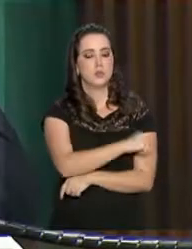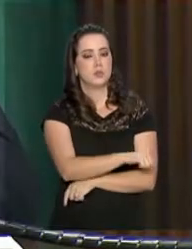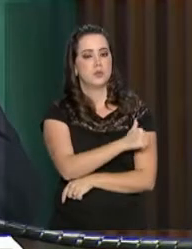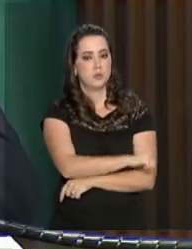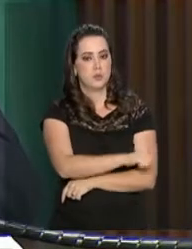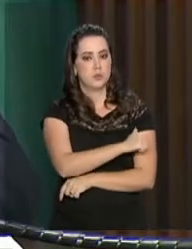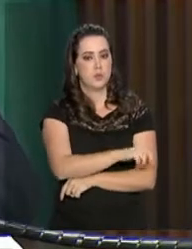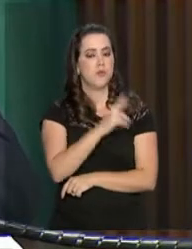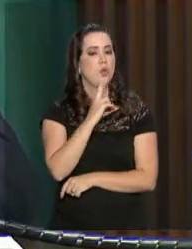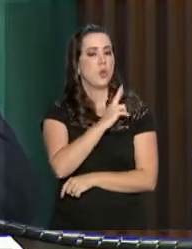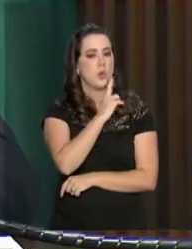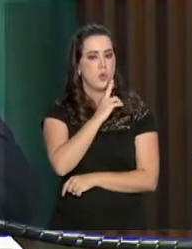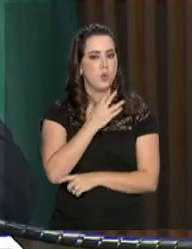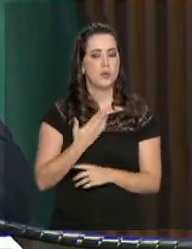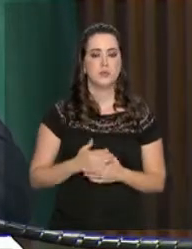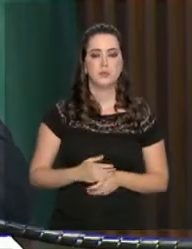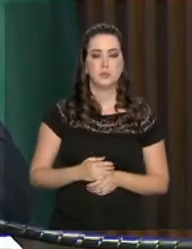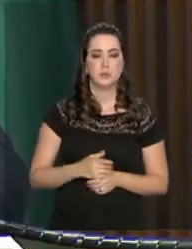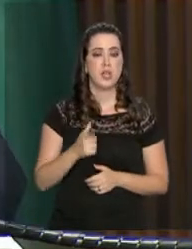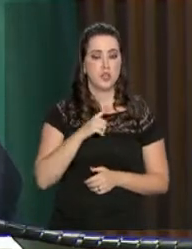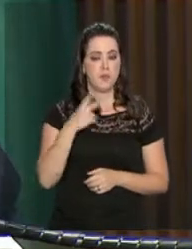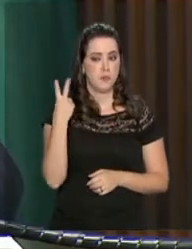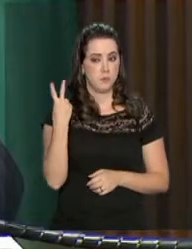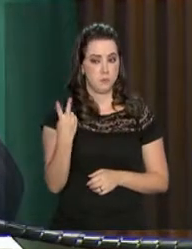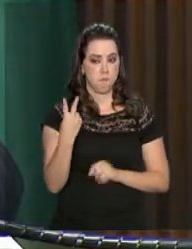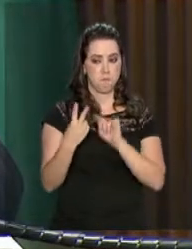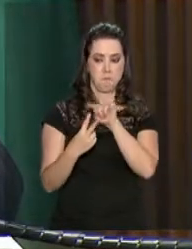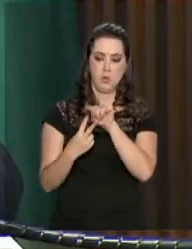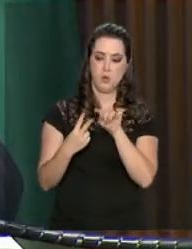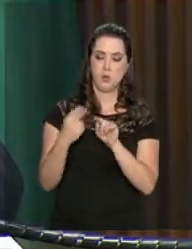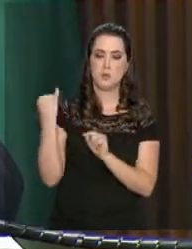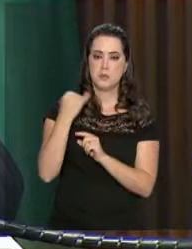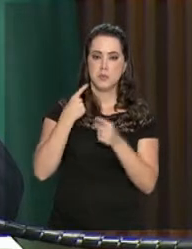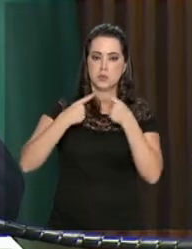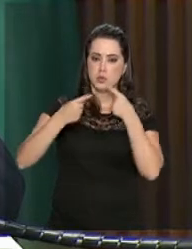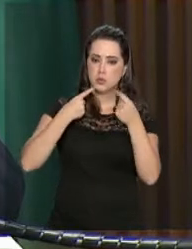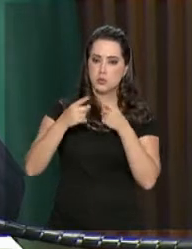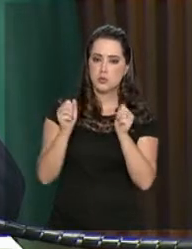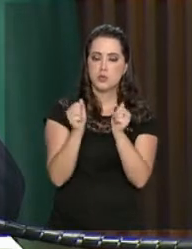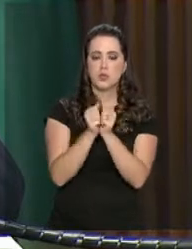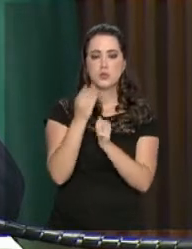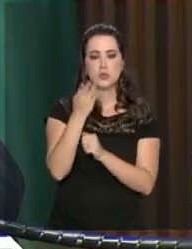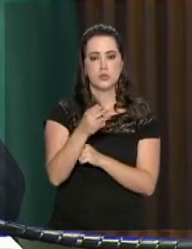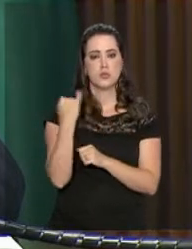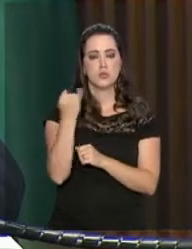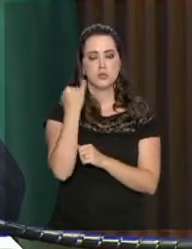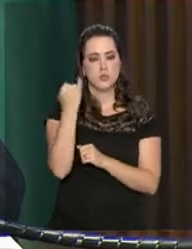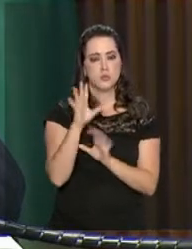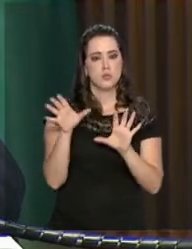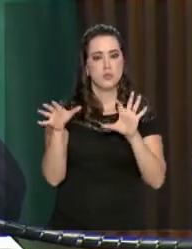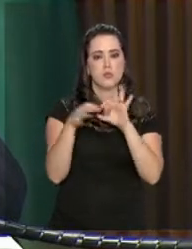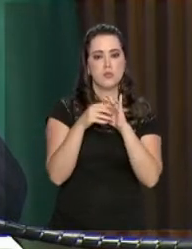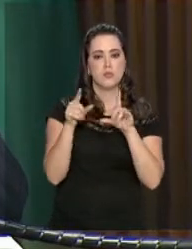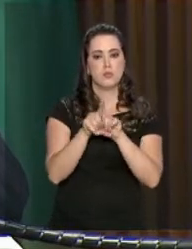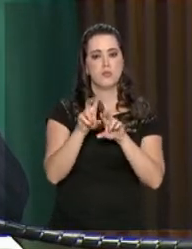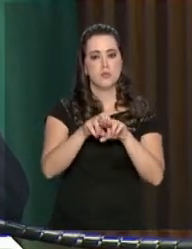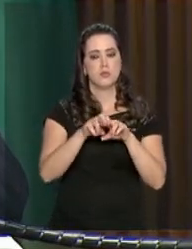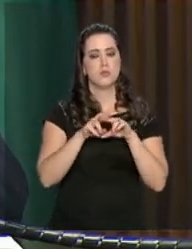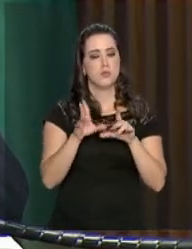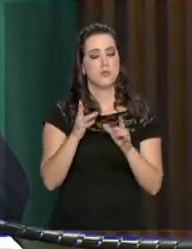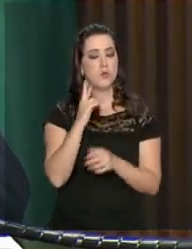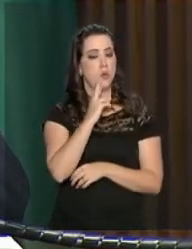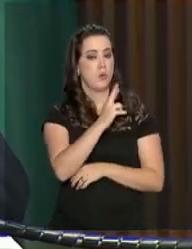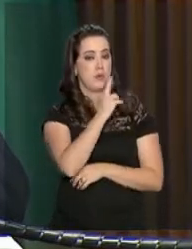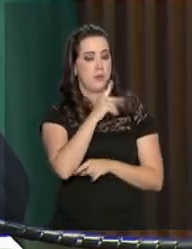negociadas tanto a parcial no rio de janeiro como esta integral feita em